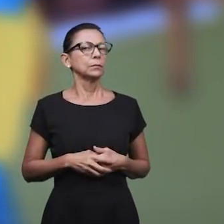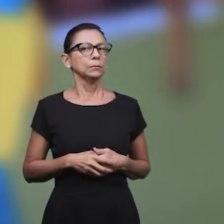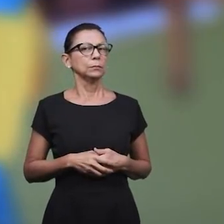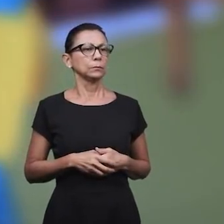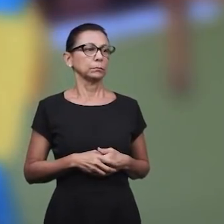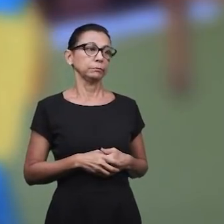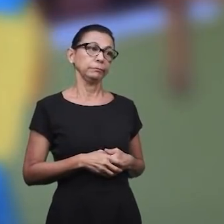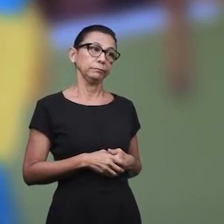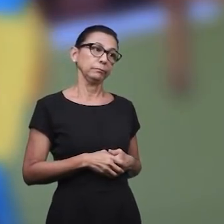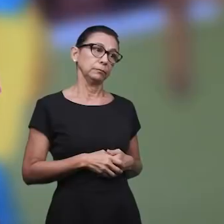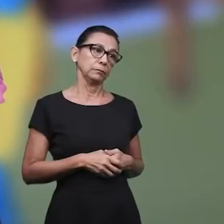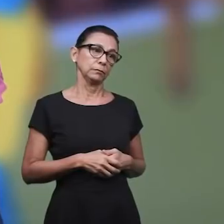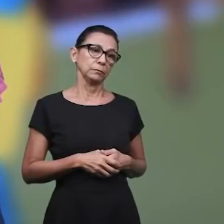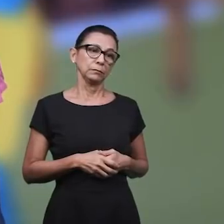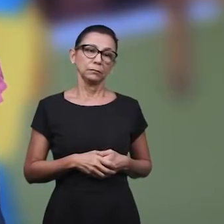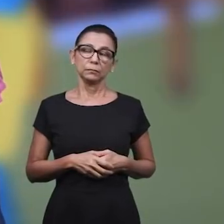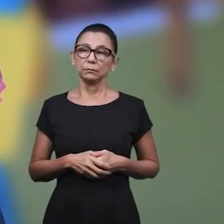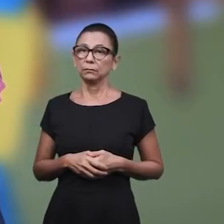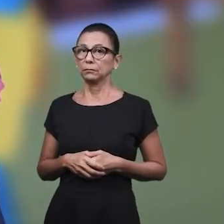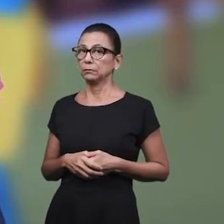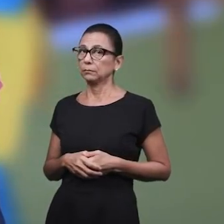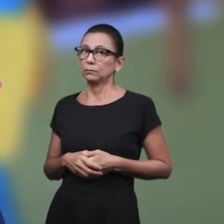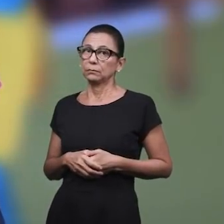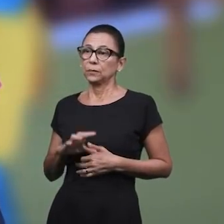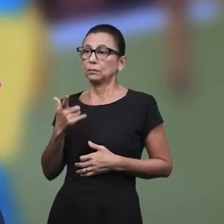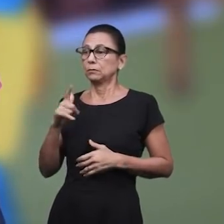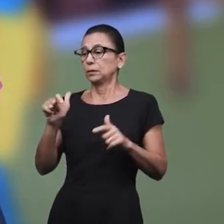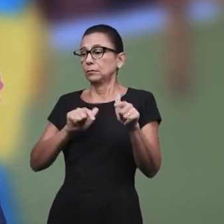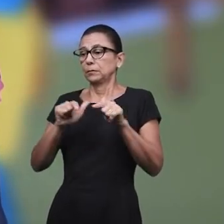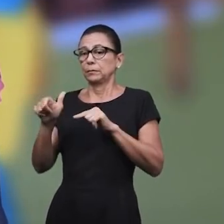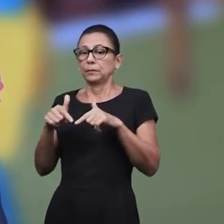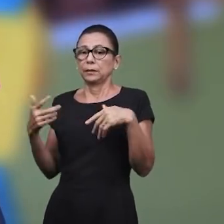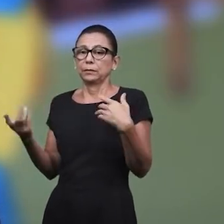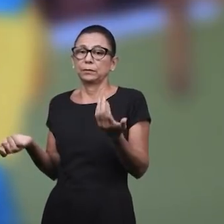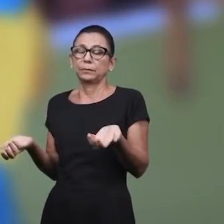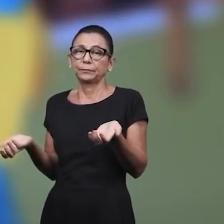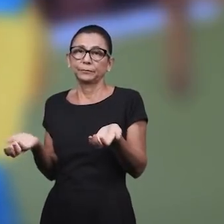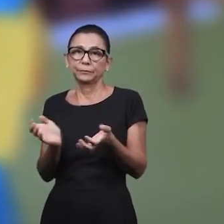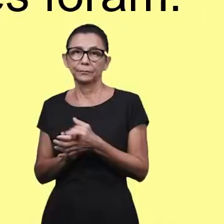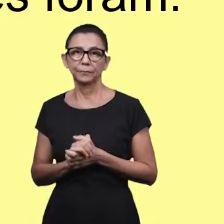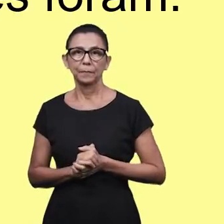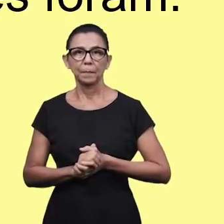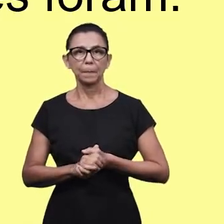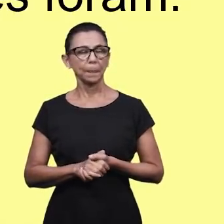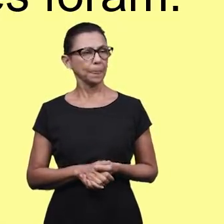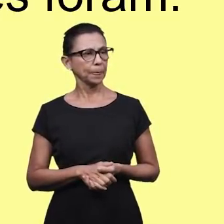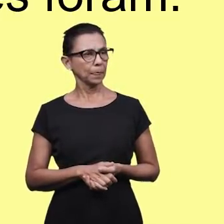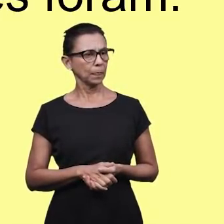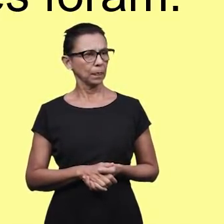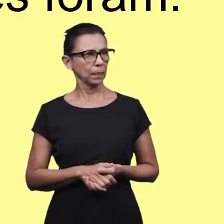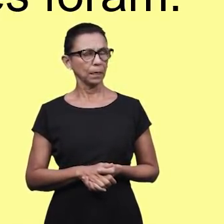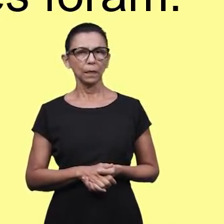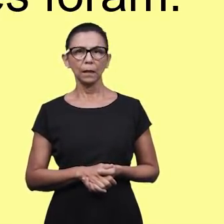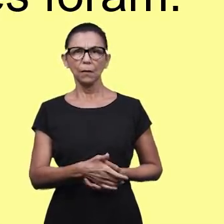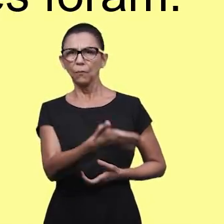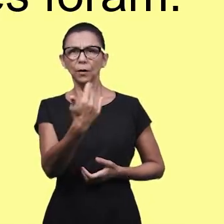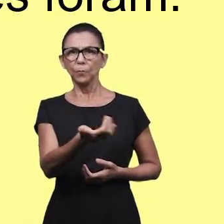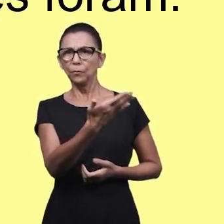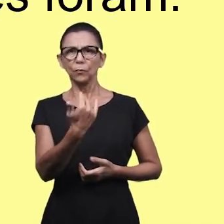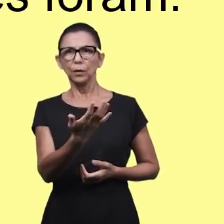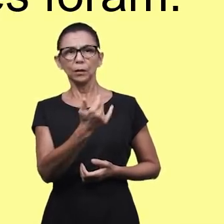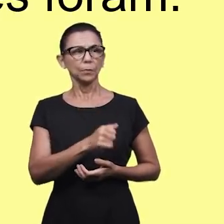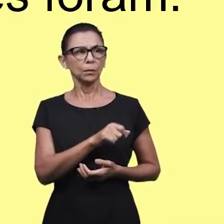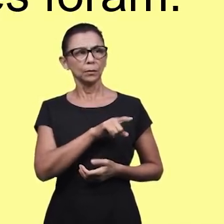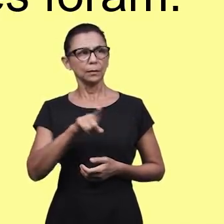as pessoas responderam: Ninguém nos chamou para trabalhar. E o dono falou: Ide vocês também trabalhar na